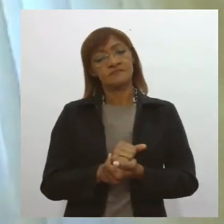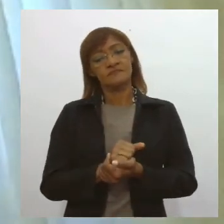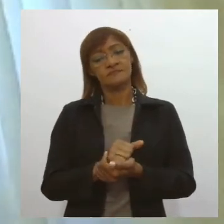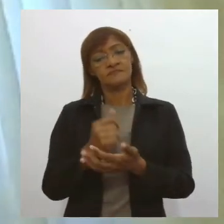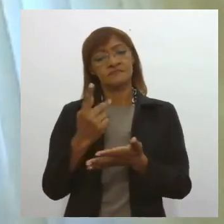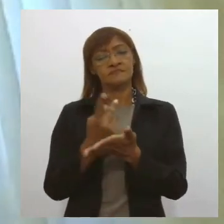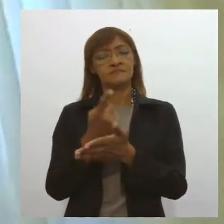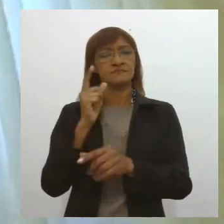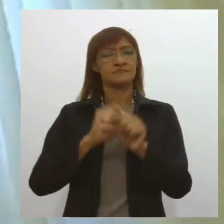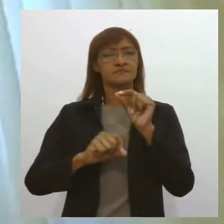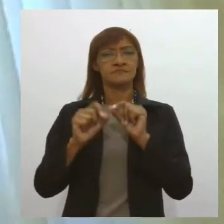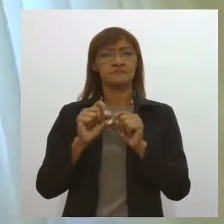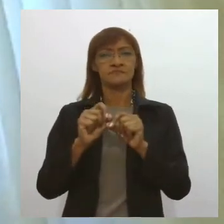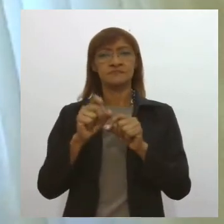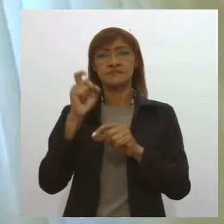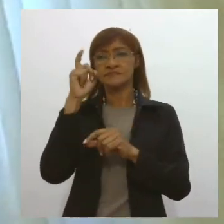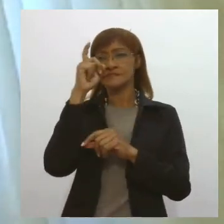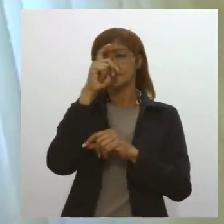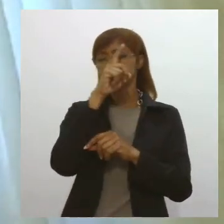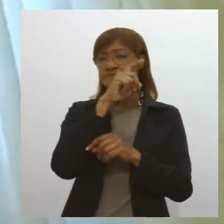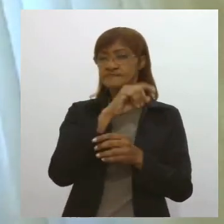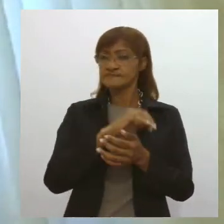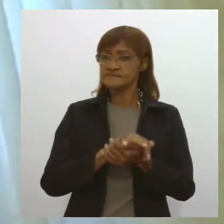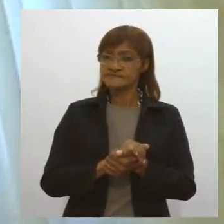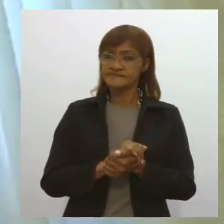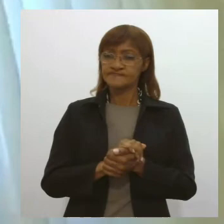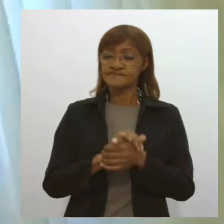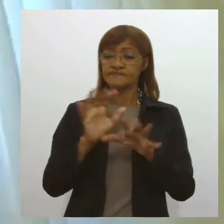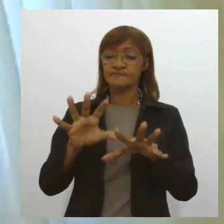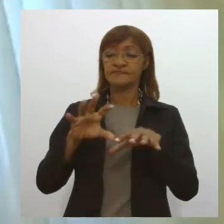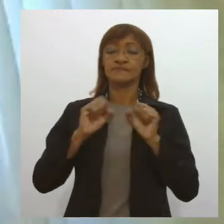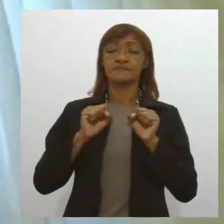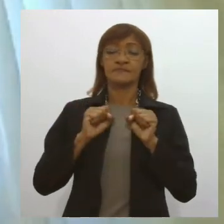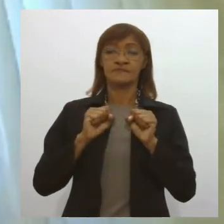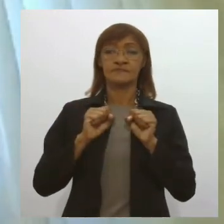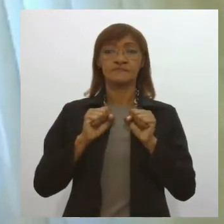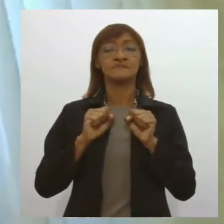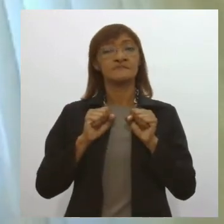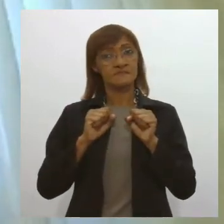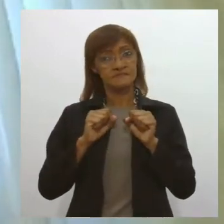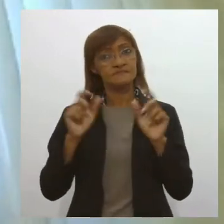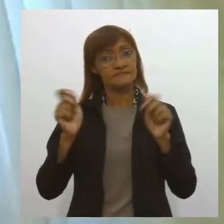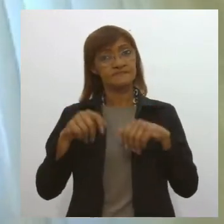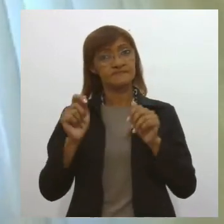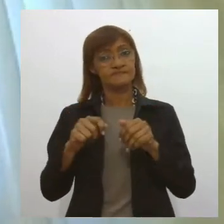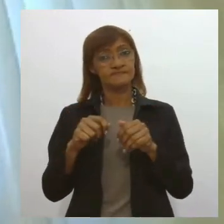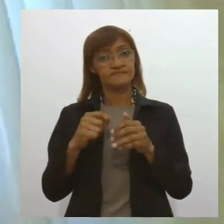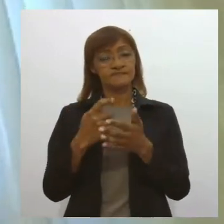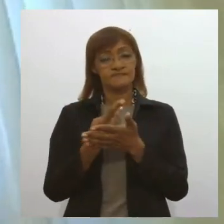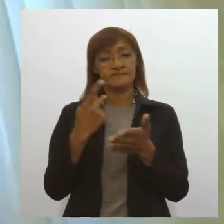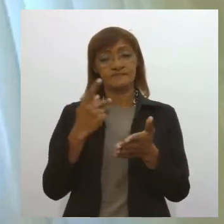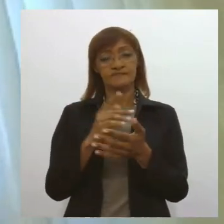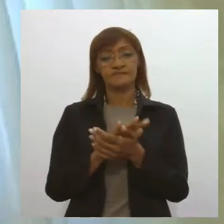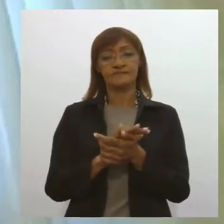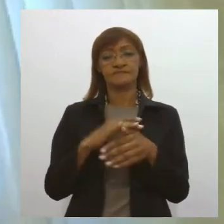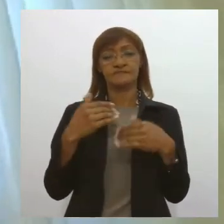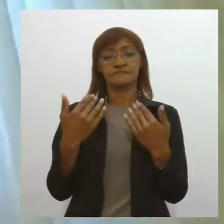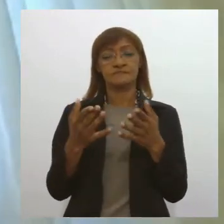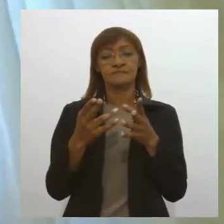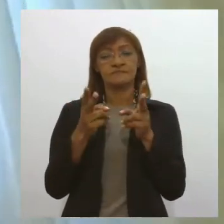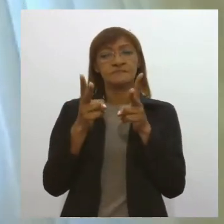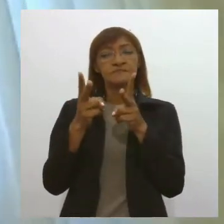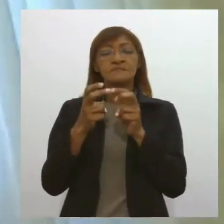a maiores complicações se essa paciente for contaminada nessa fase de segundo e terceiro trimestre, né. Então, o que a gente observa